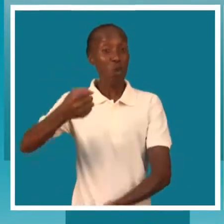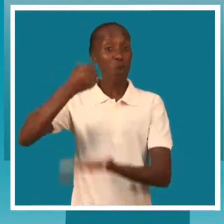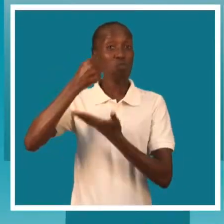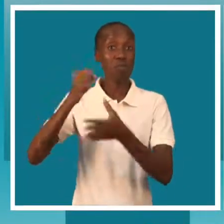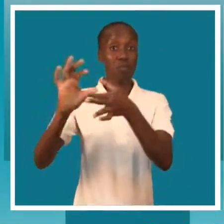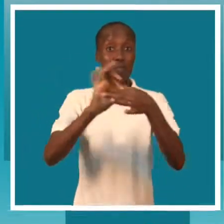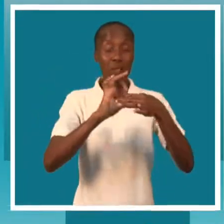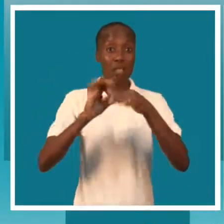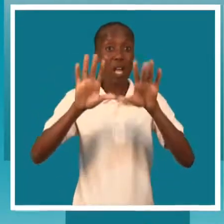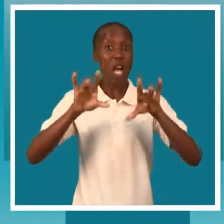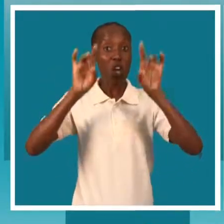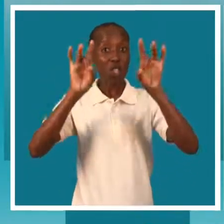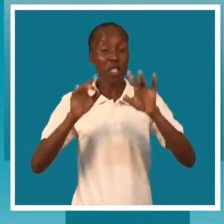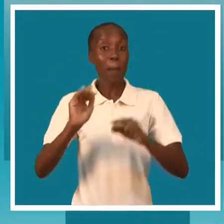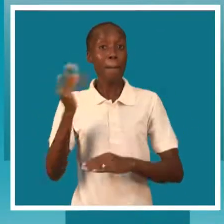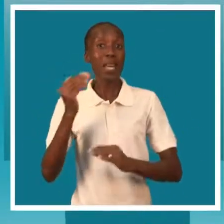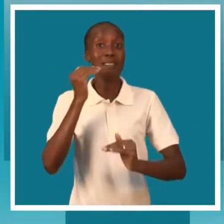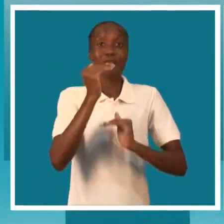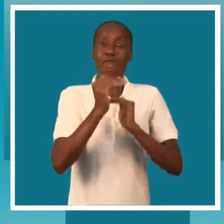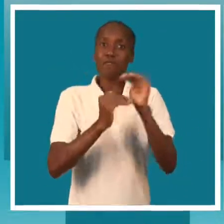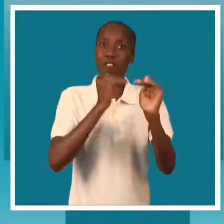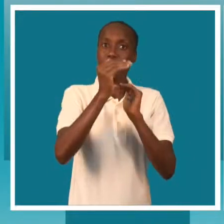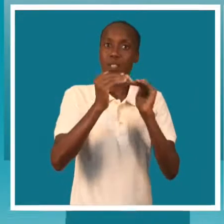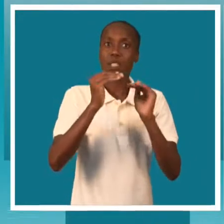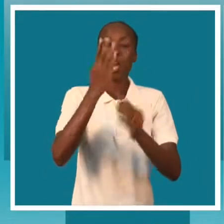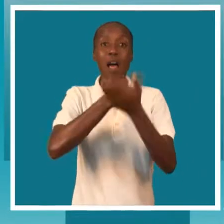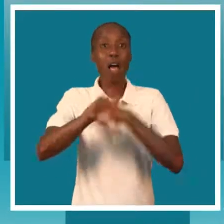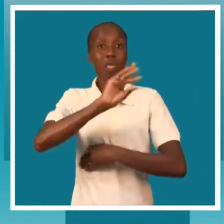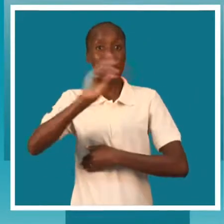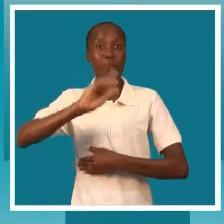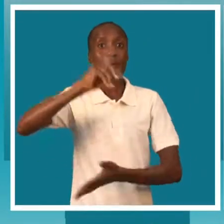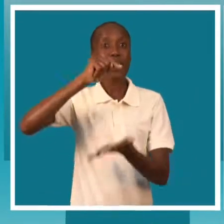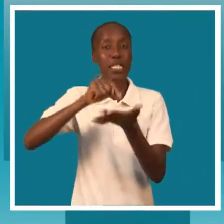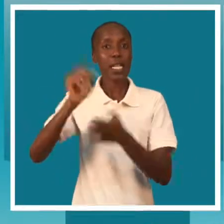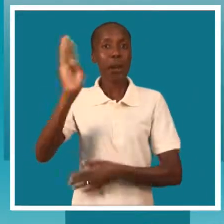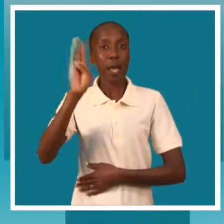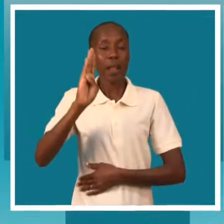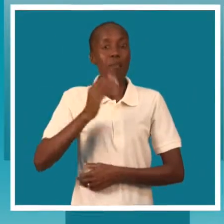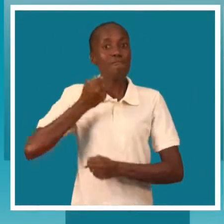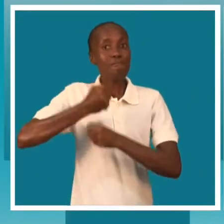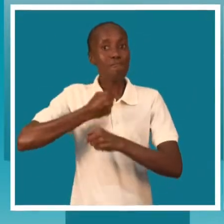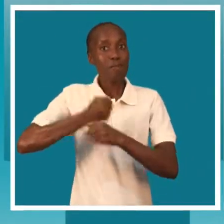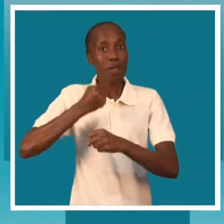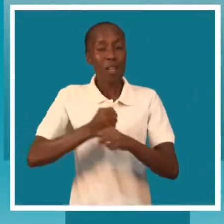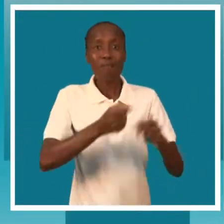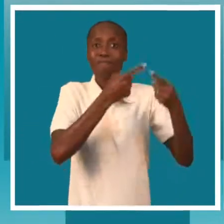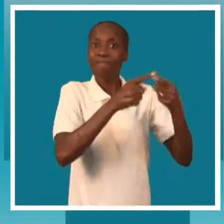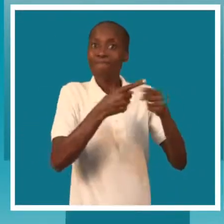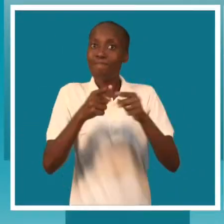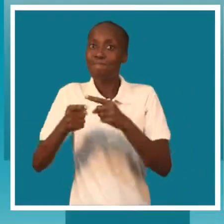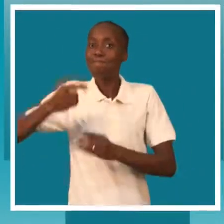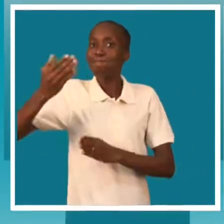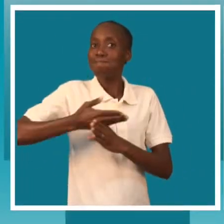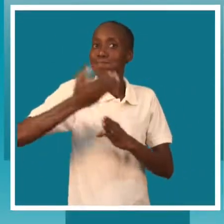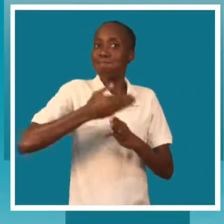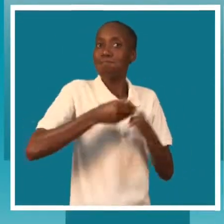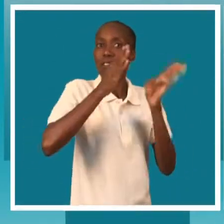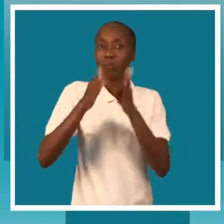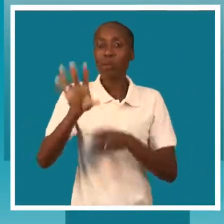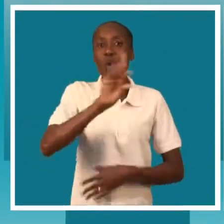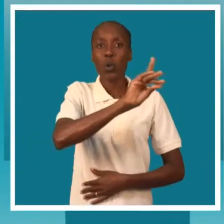Cooperação Austríaca para o Desenvolvimento, a DEMO, na cidade da Beira, tem trabalhado na